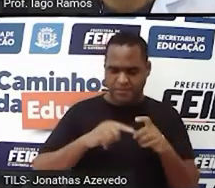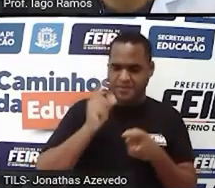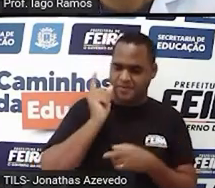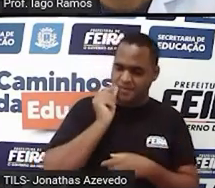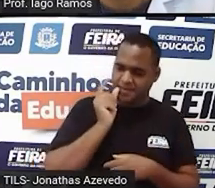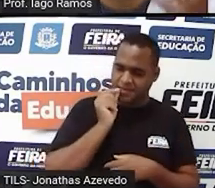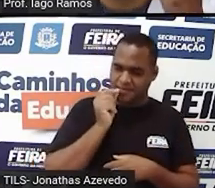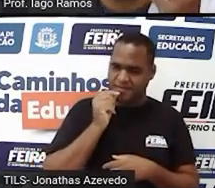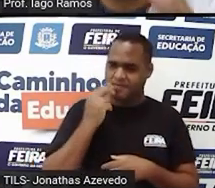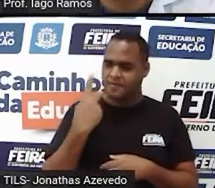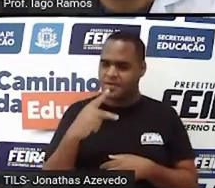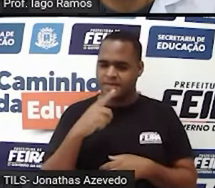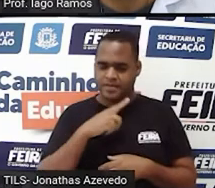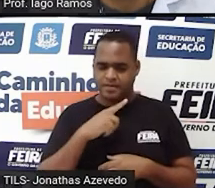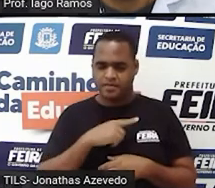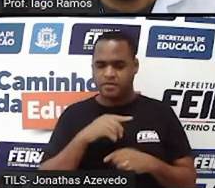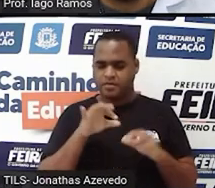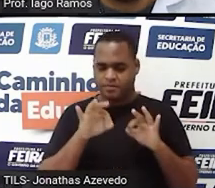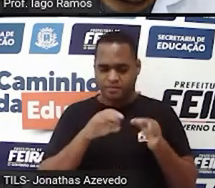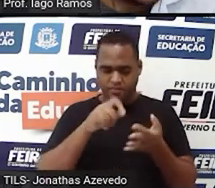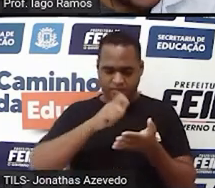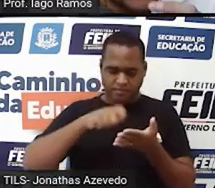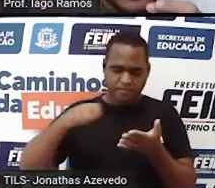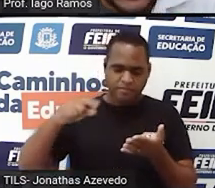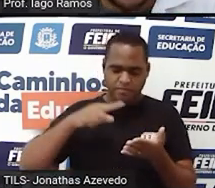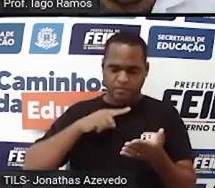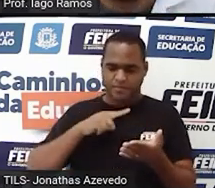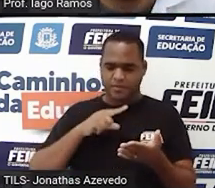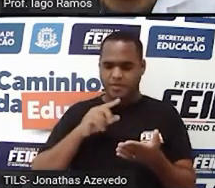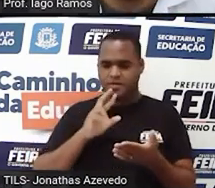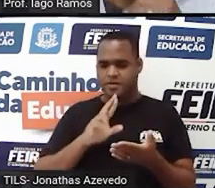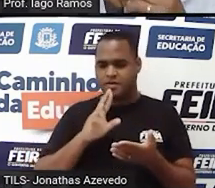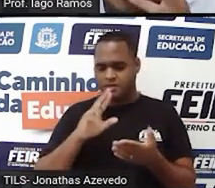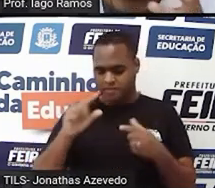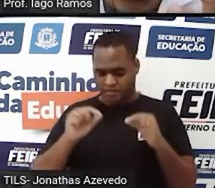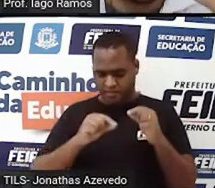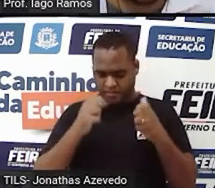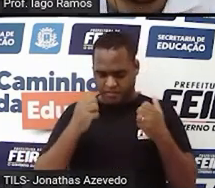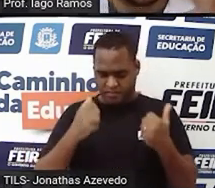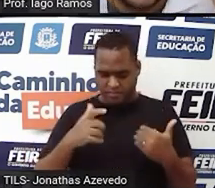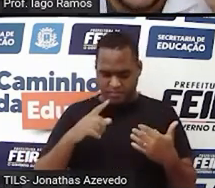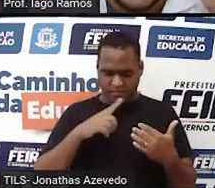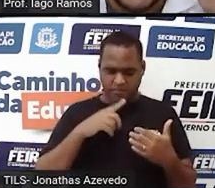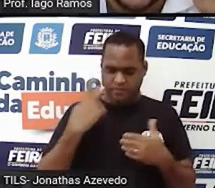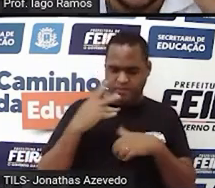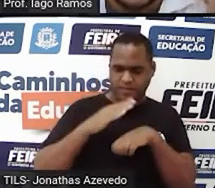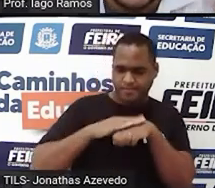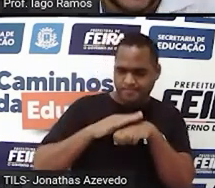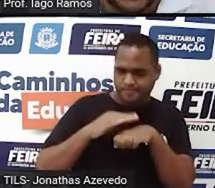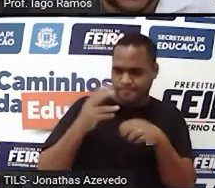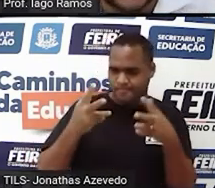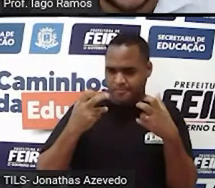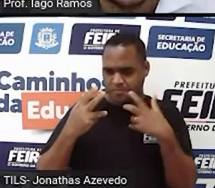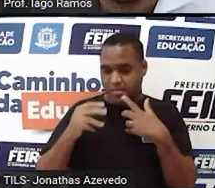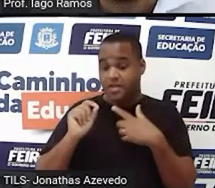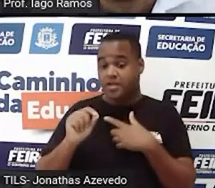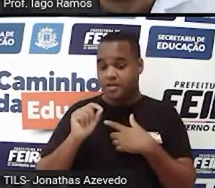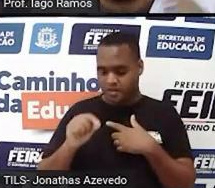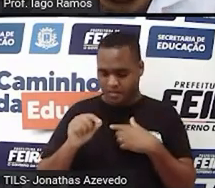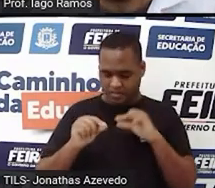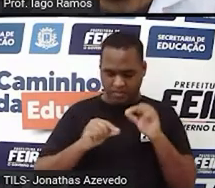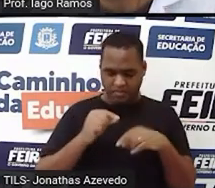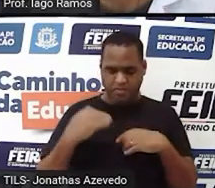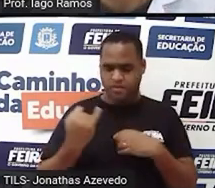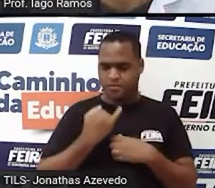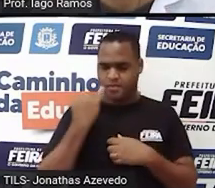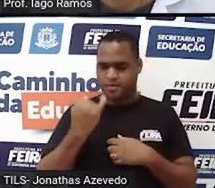porque você vai fazer anotações além dos cálculos aquilo que eu falar aqui que você perceber a senhora isso é importante